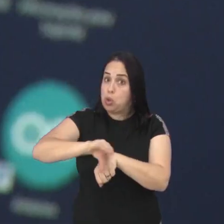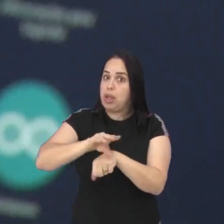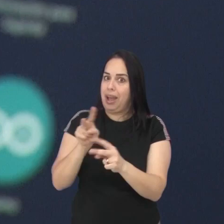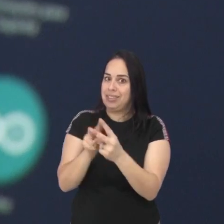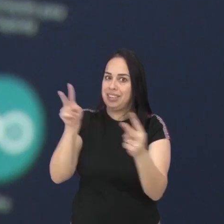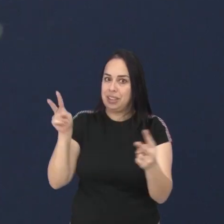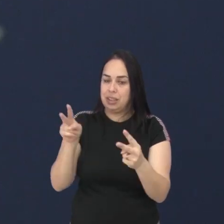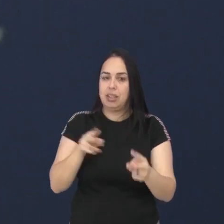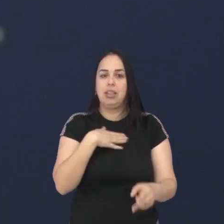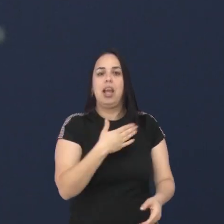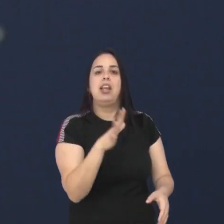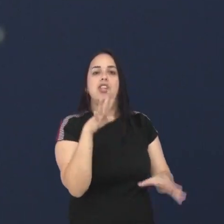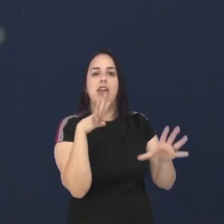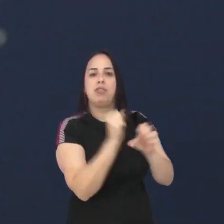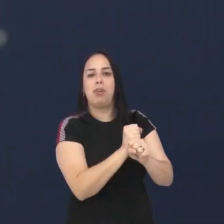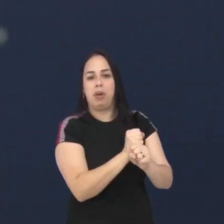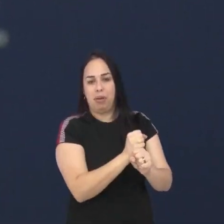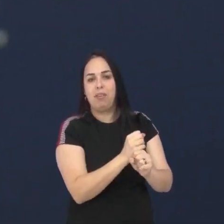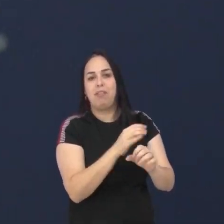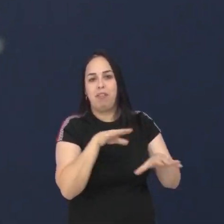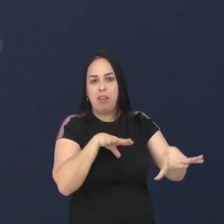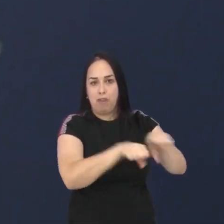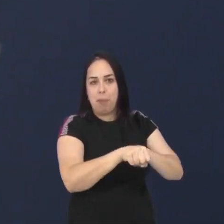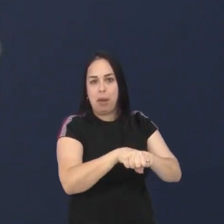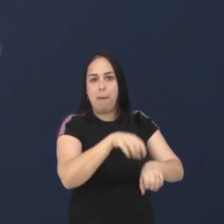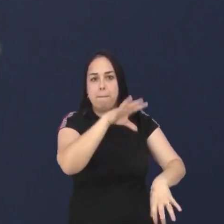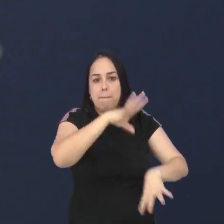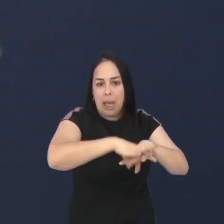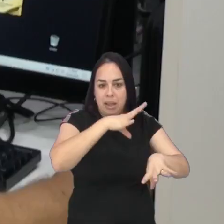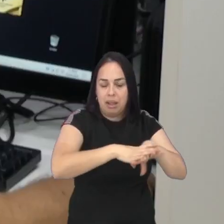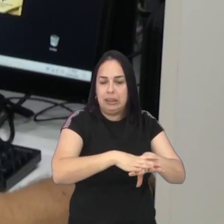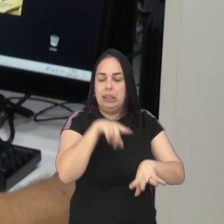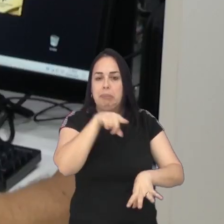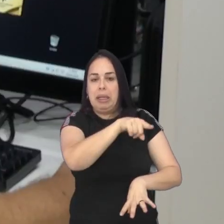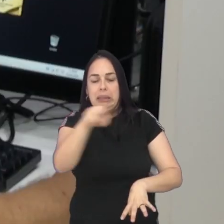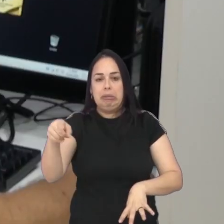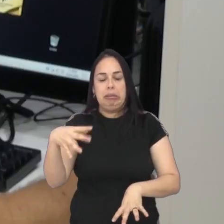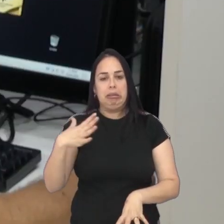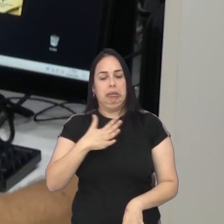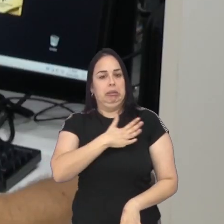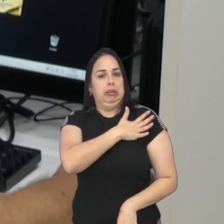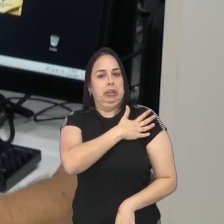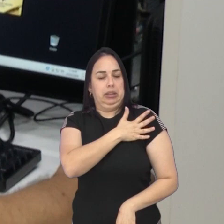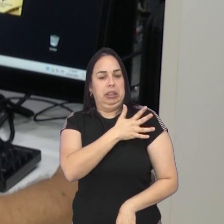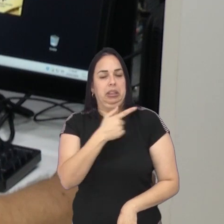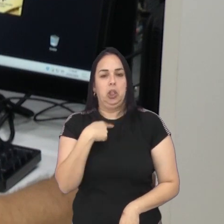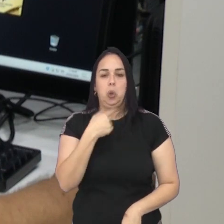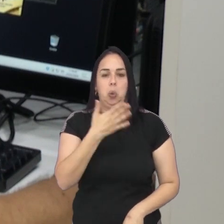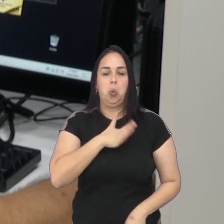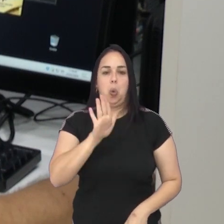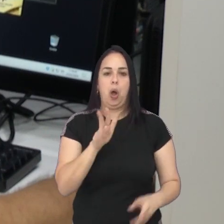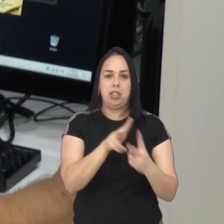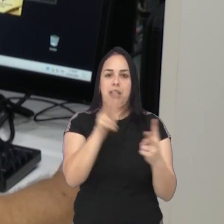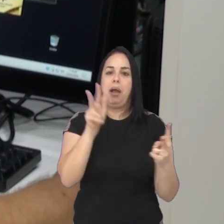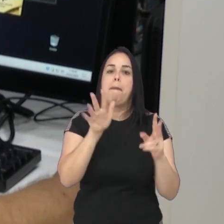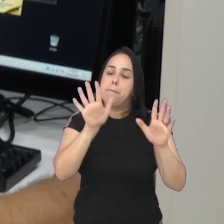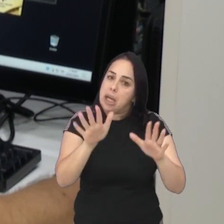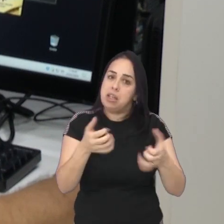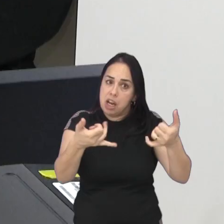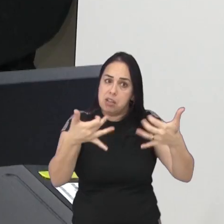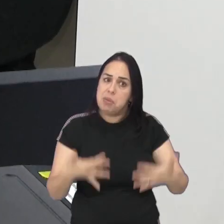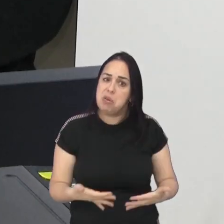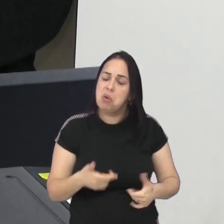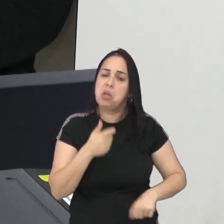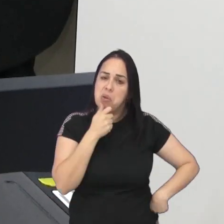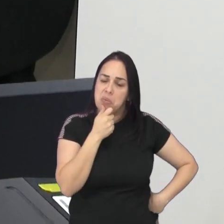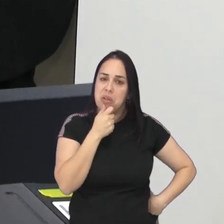faz. Recentemente, se formou em matemática. Embora tenha encontrado um certo preconceito com o ensino à distância no começo, o